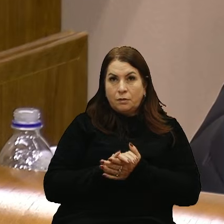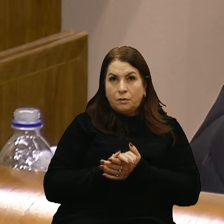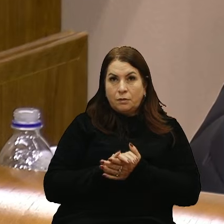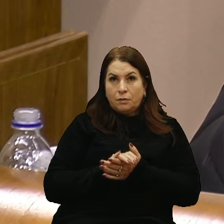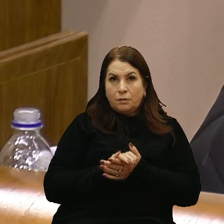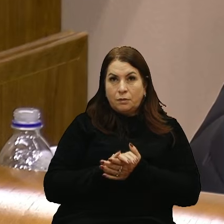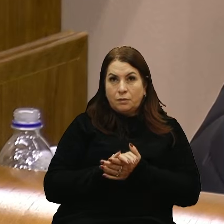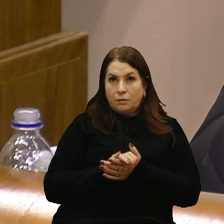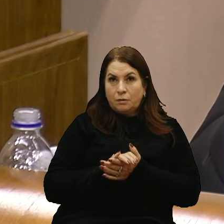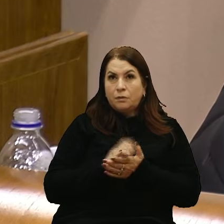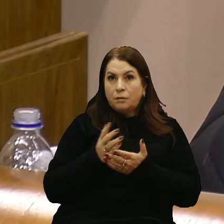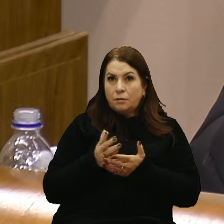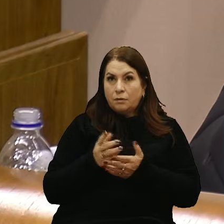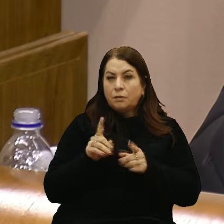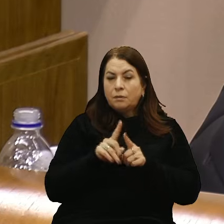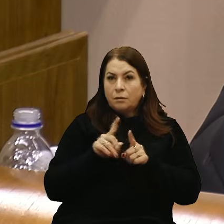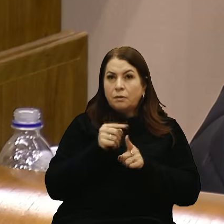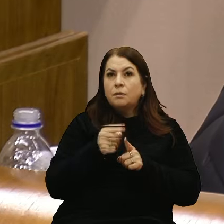E em função da